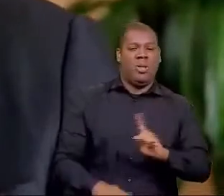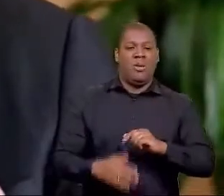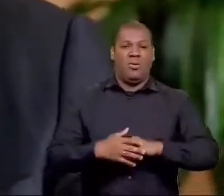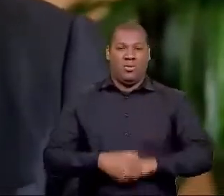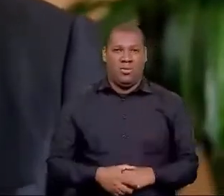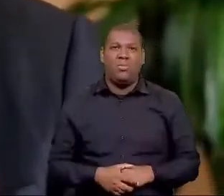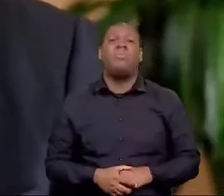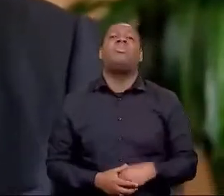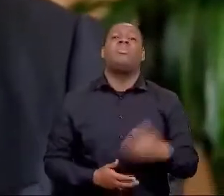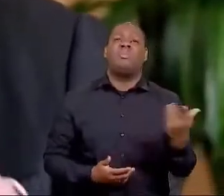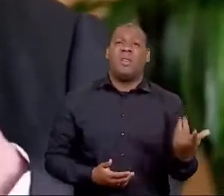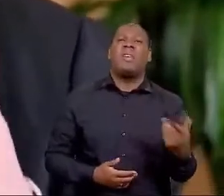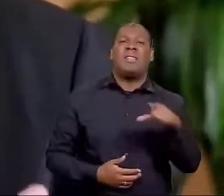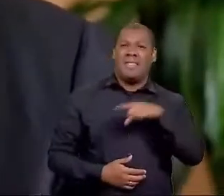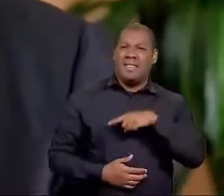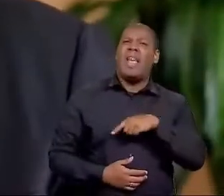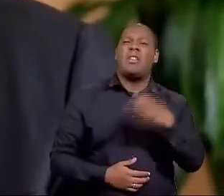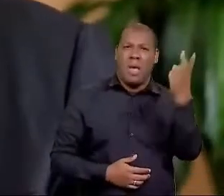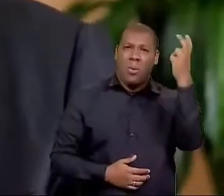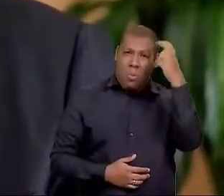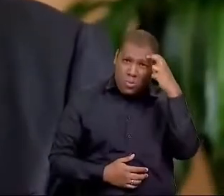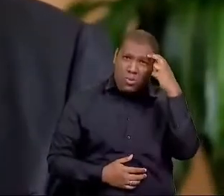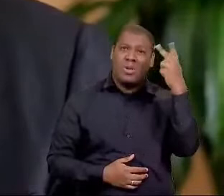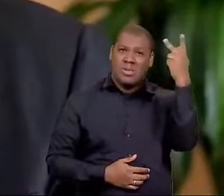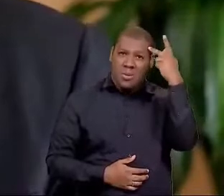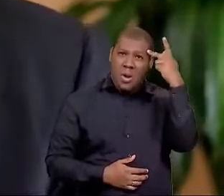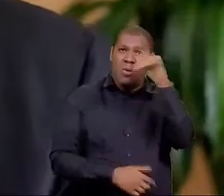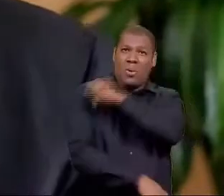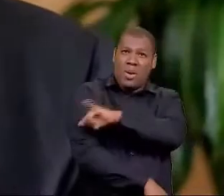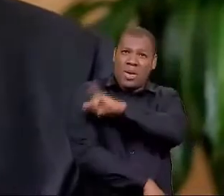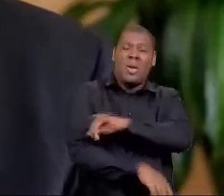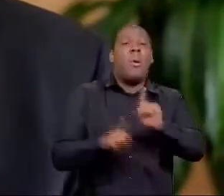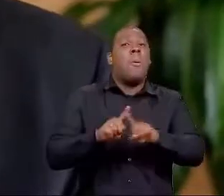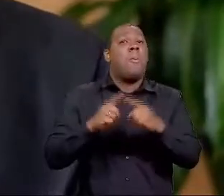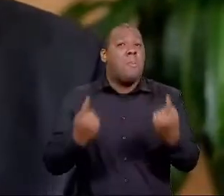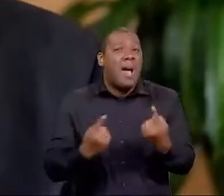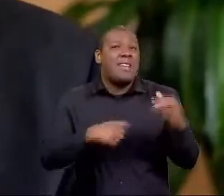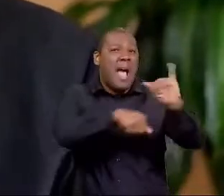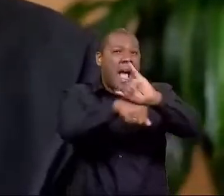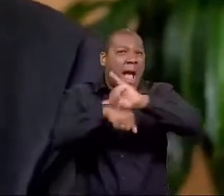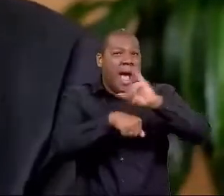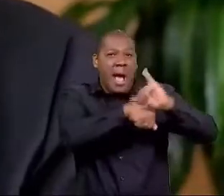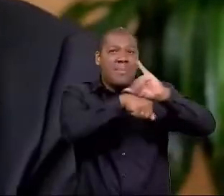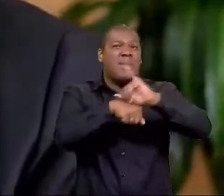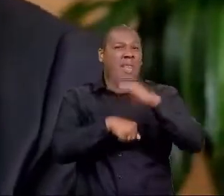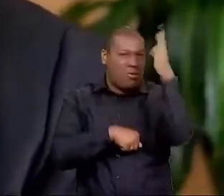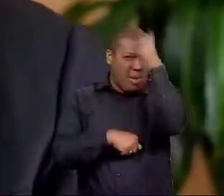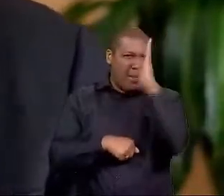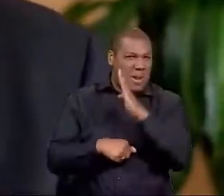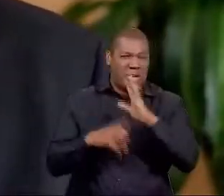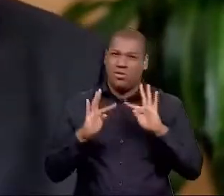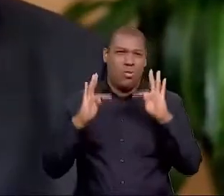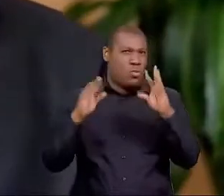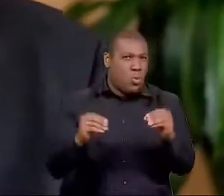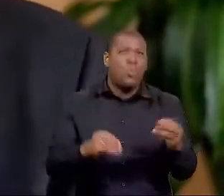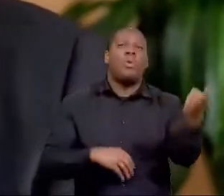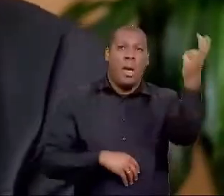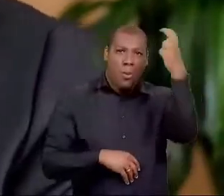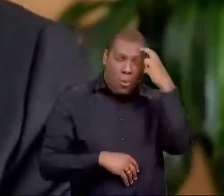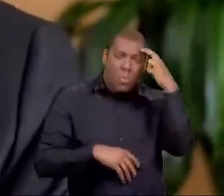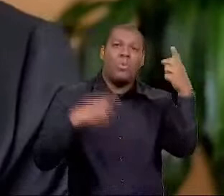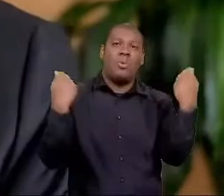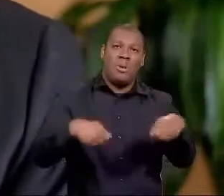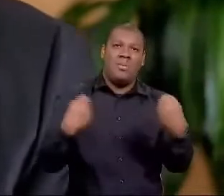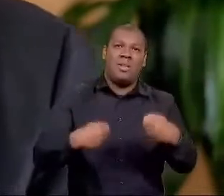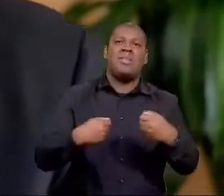gente precisa fazer cultura no Brasil inteiro. E é isso que estimula a gente a fazer esse investimento, é isso que estimula a gente a